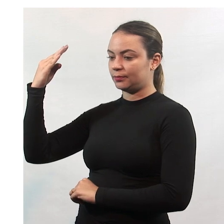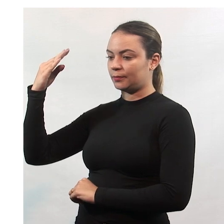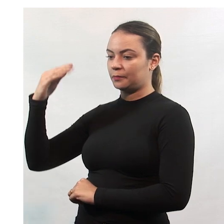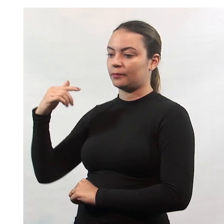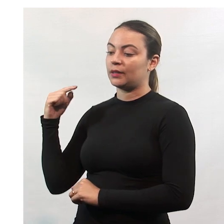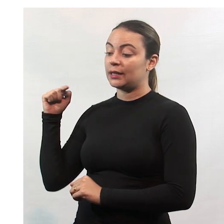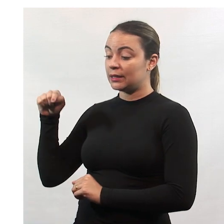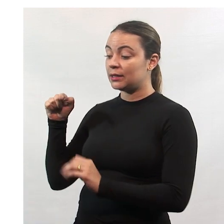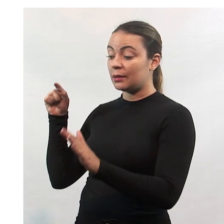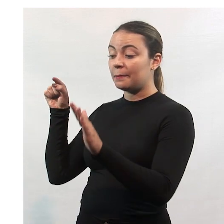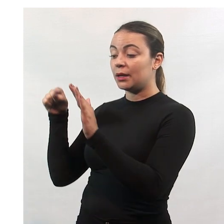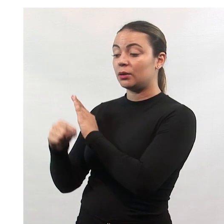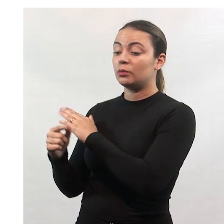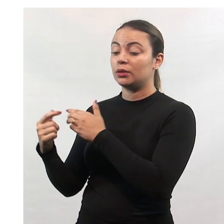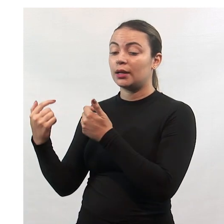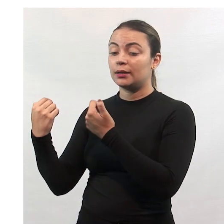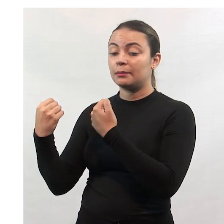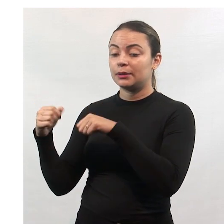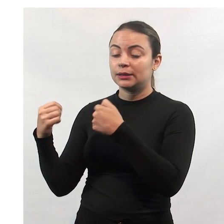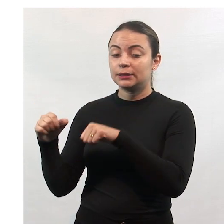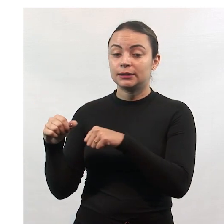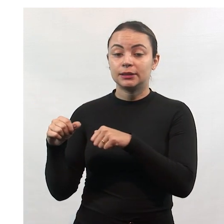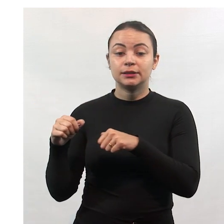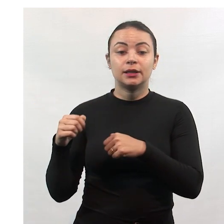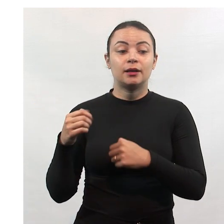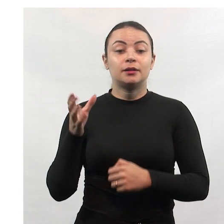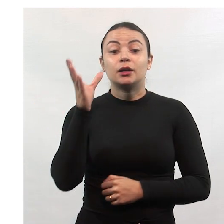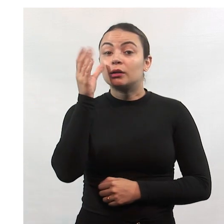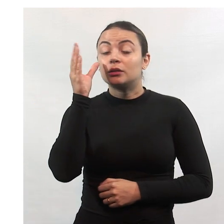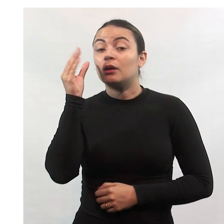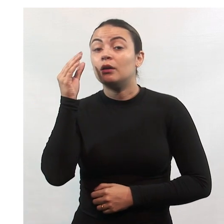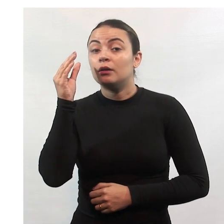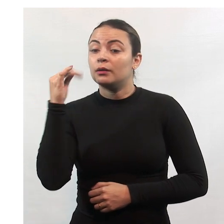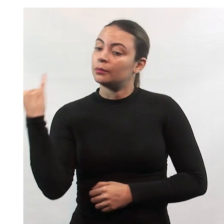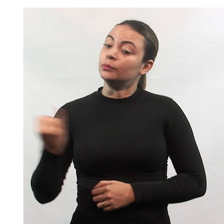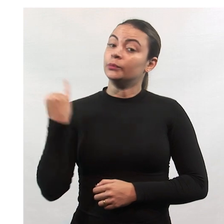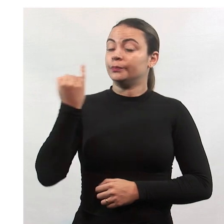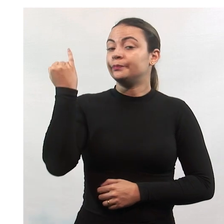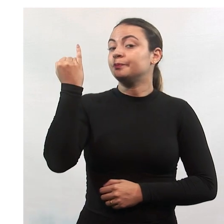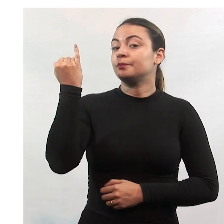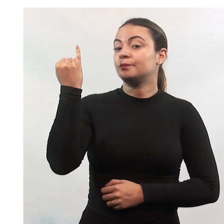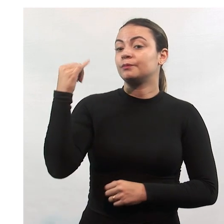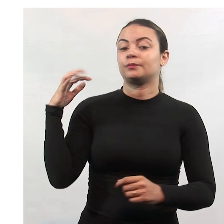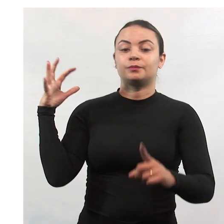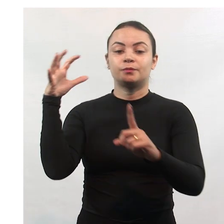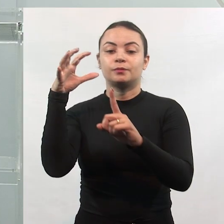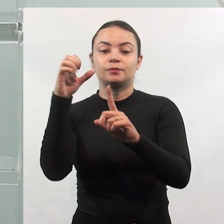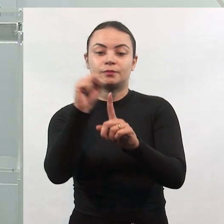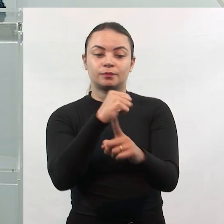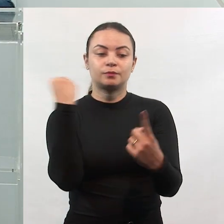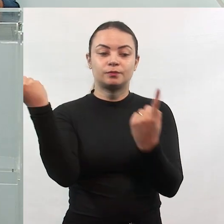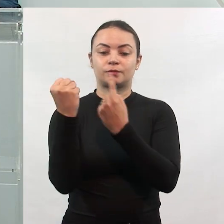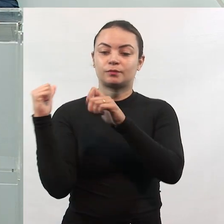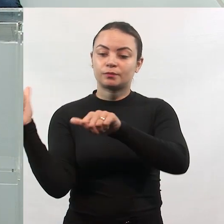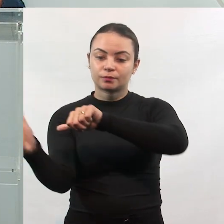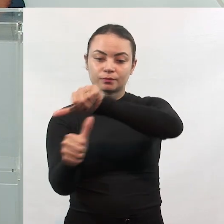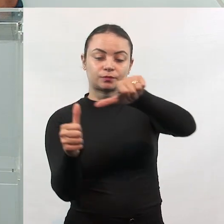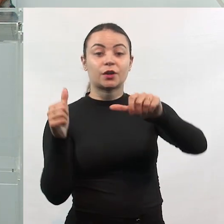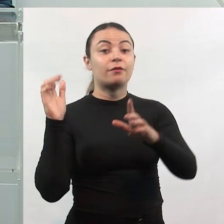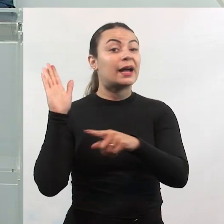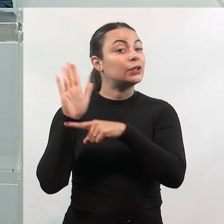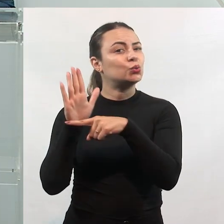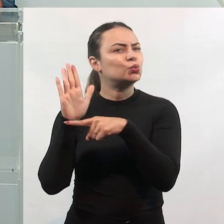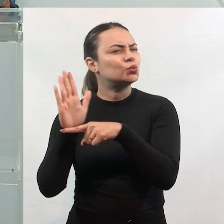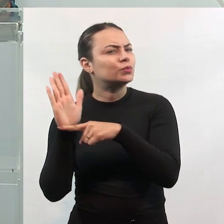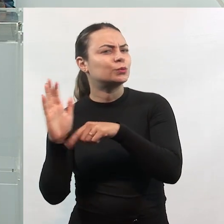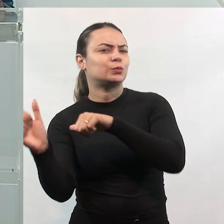de interesse da comunidade científica, né? Aí a gente vai lá para o critério de intersubjetividade,